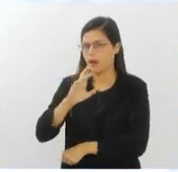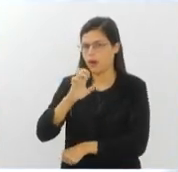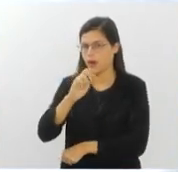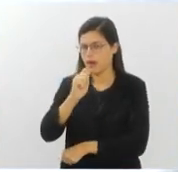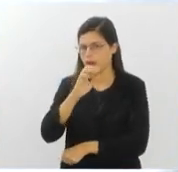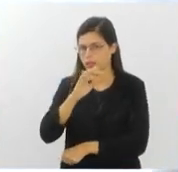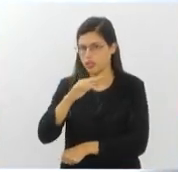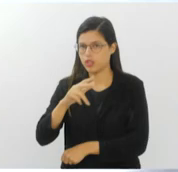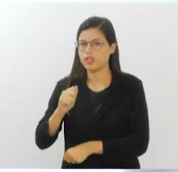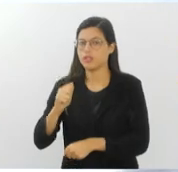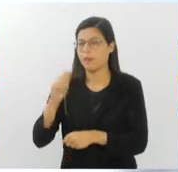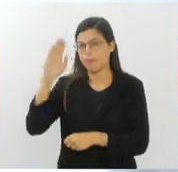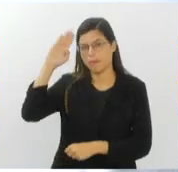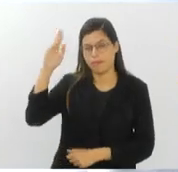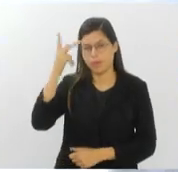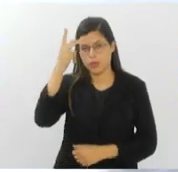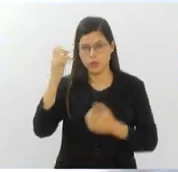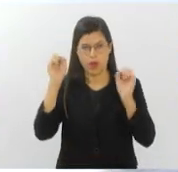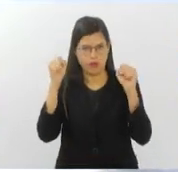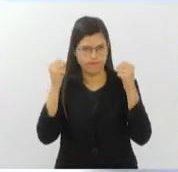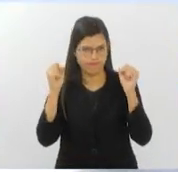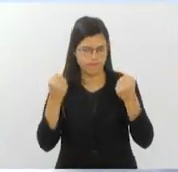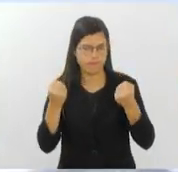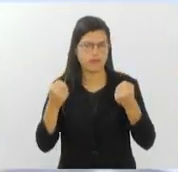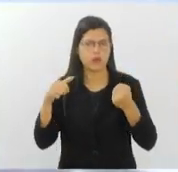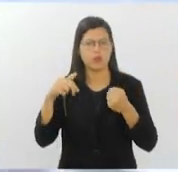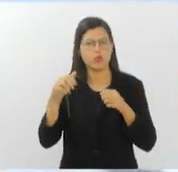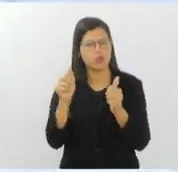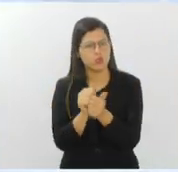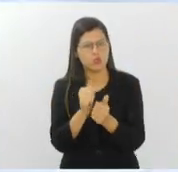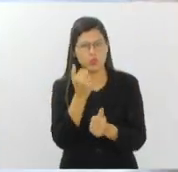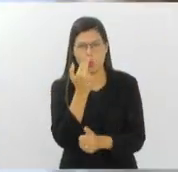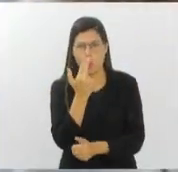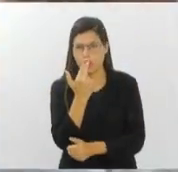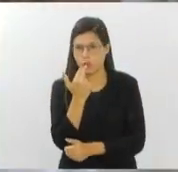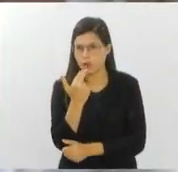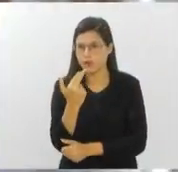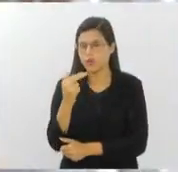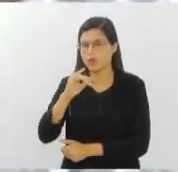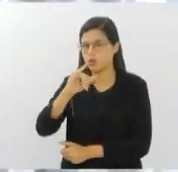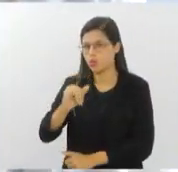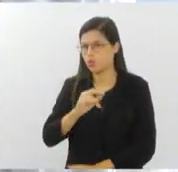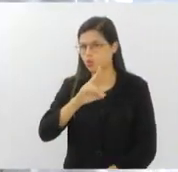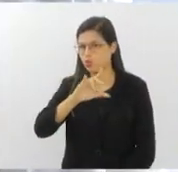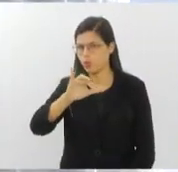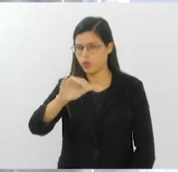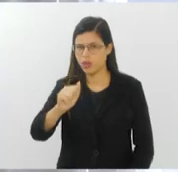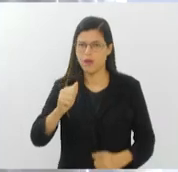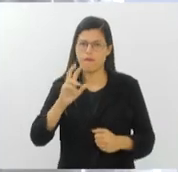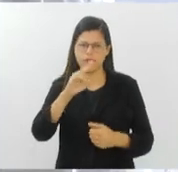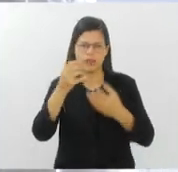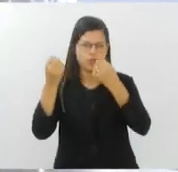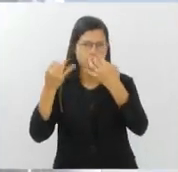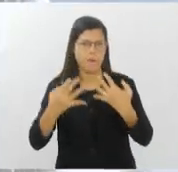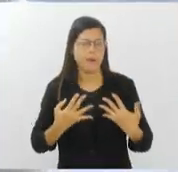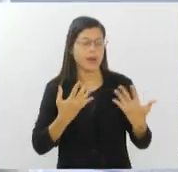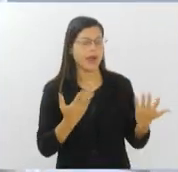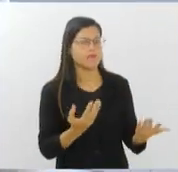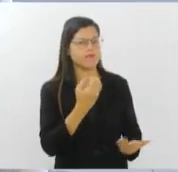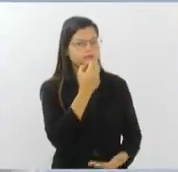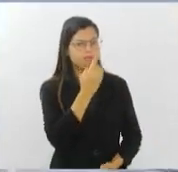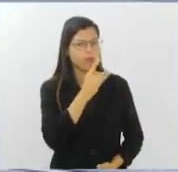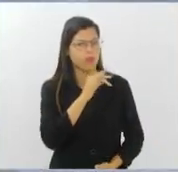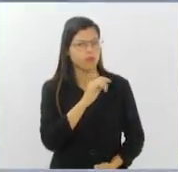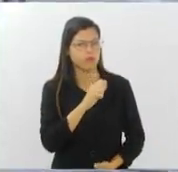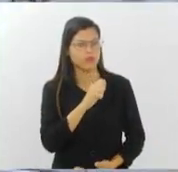as pessoas que malham. Eu estou aqui com a nutricionista Júlia Quinê, que vai explicar melhor para a gente sobre esse assunto. Júlia, bom dia.